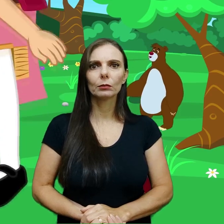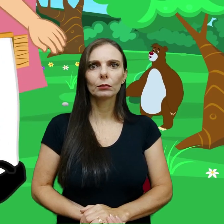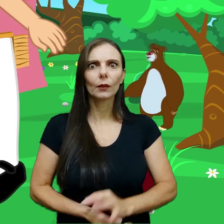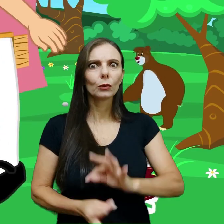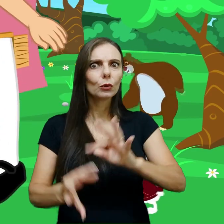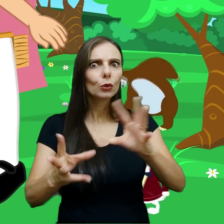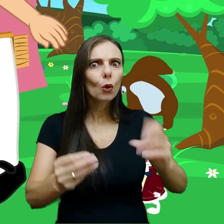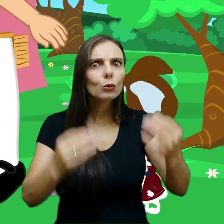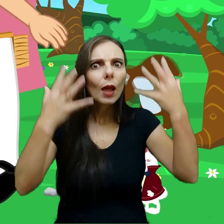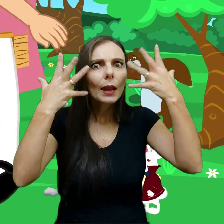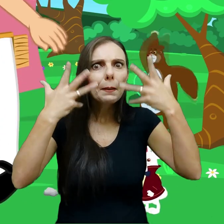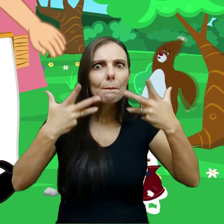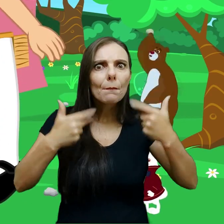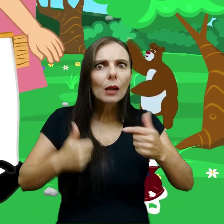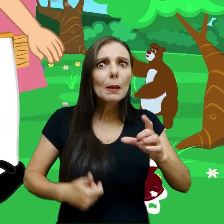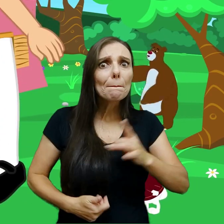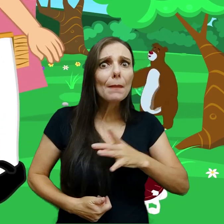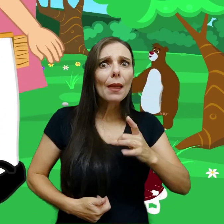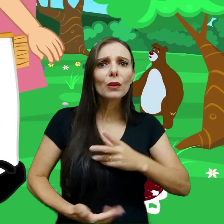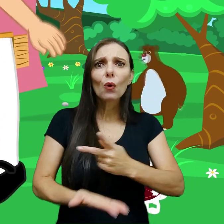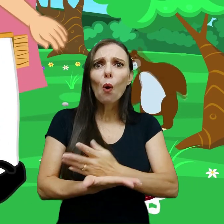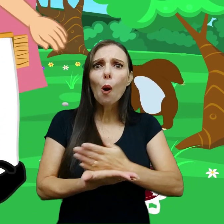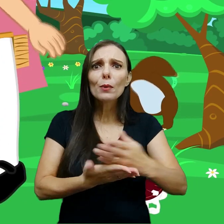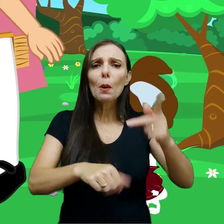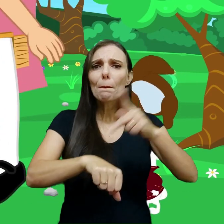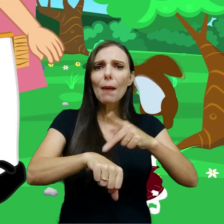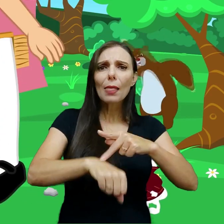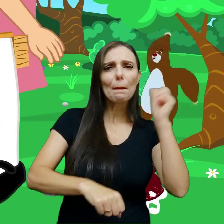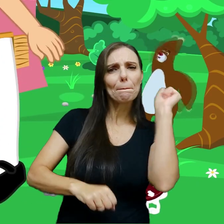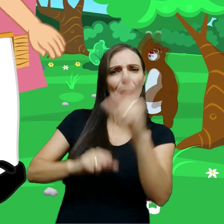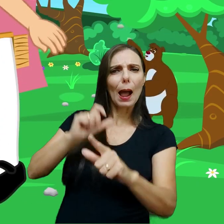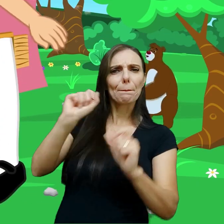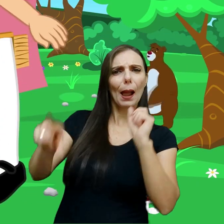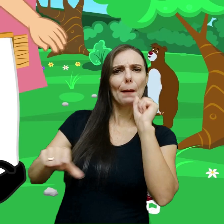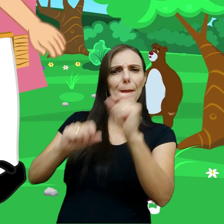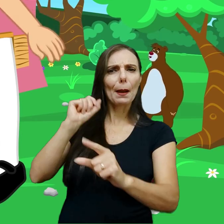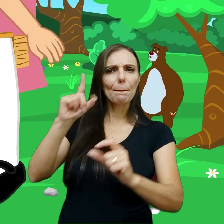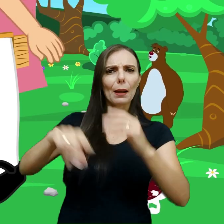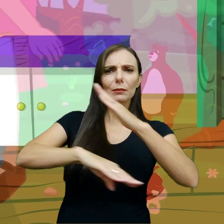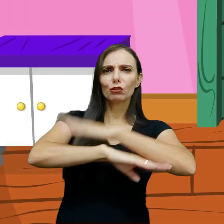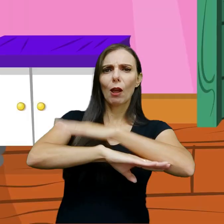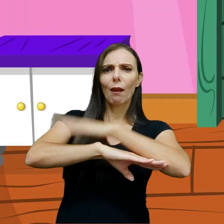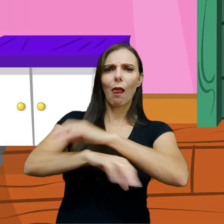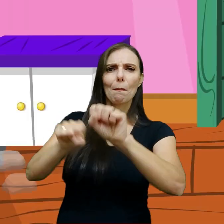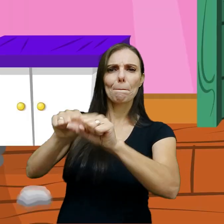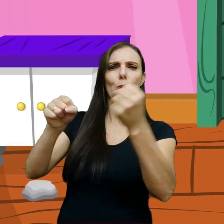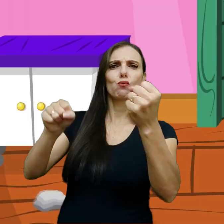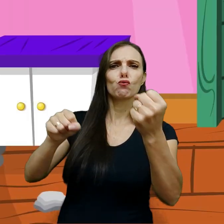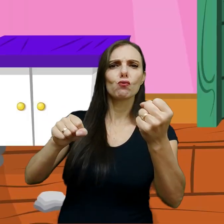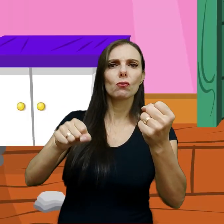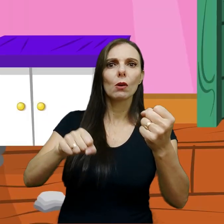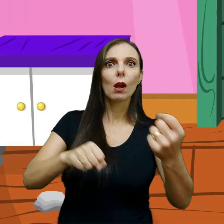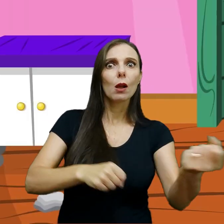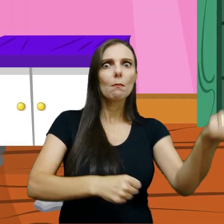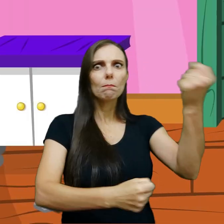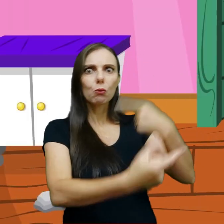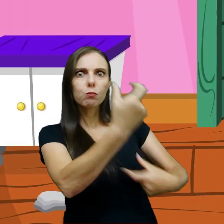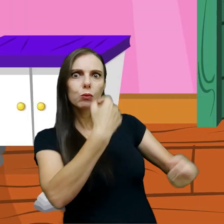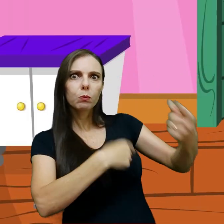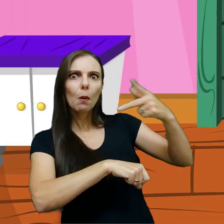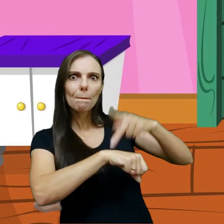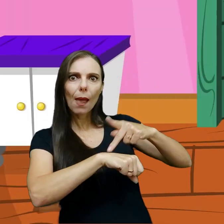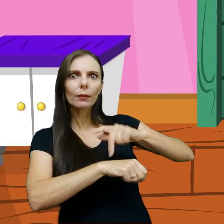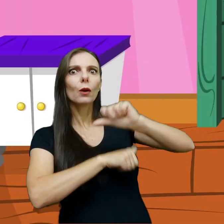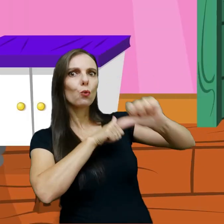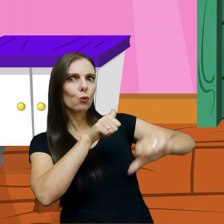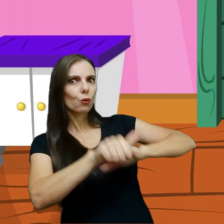Com medo de Alice, os animais começaram a atirar pedras na casa, quebrando as janelas. As pedras que caíram